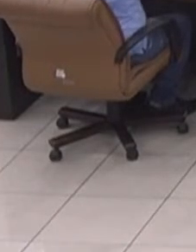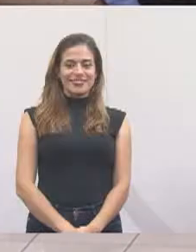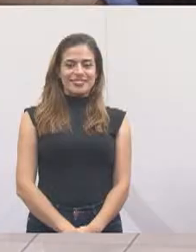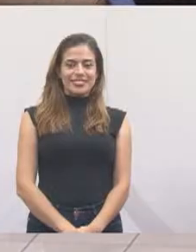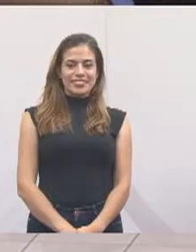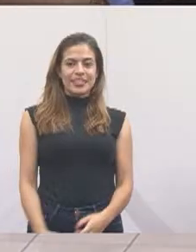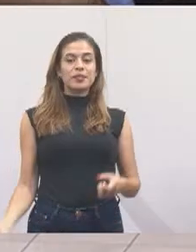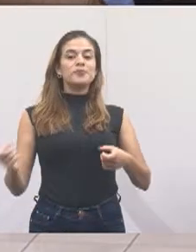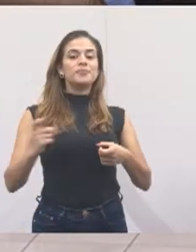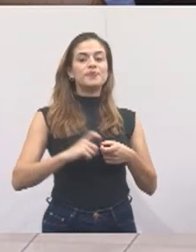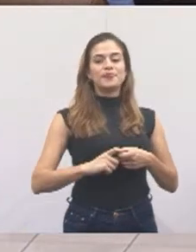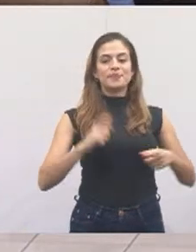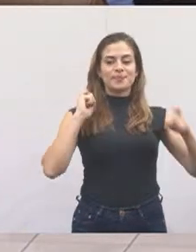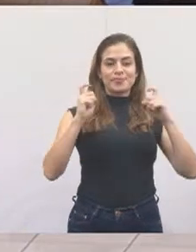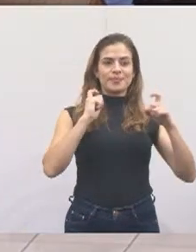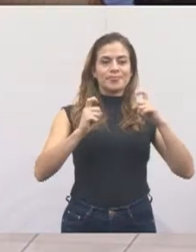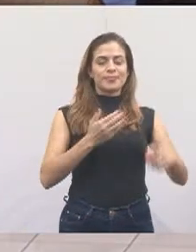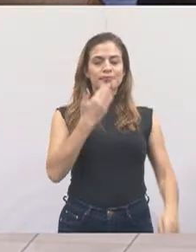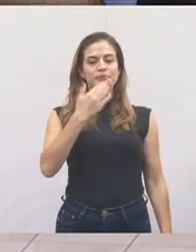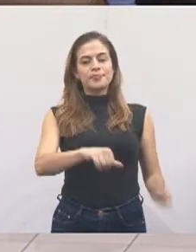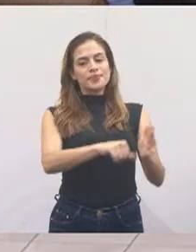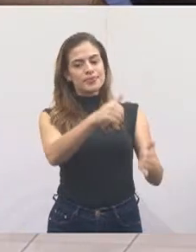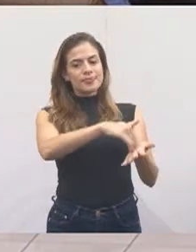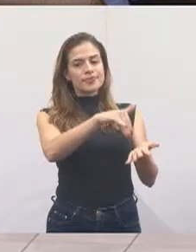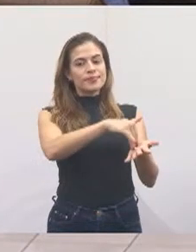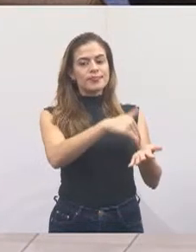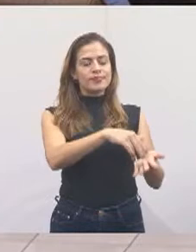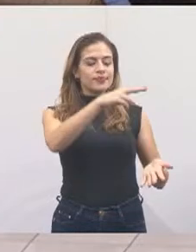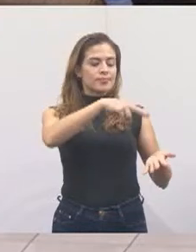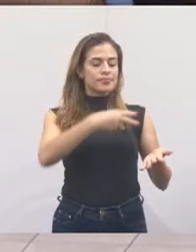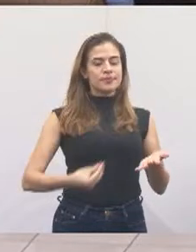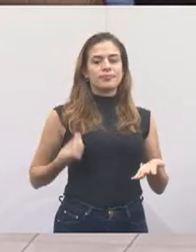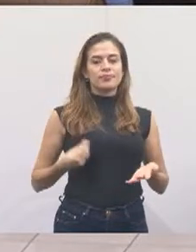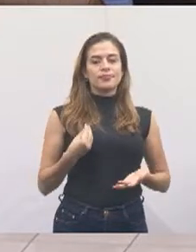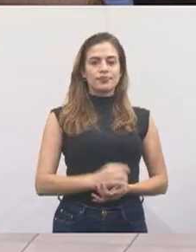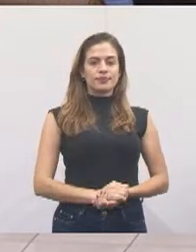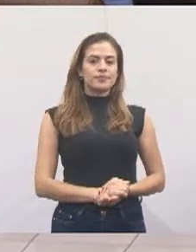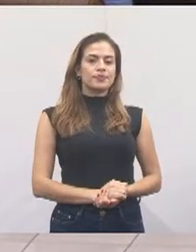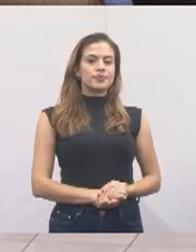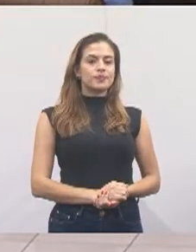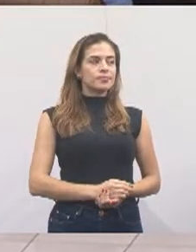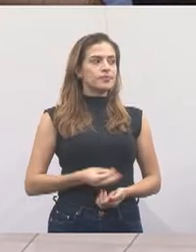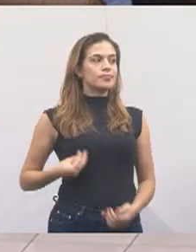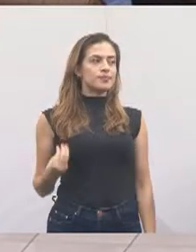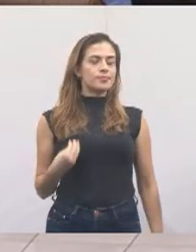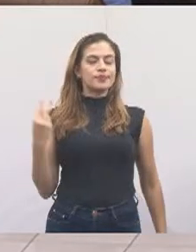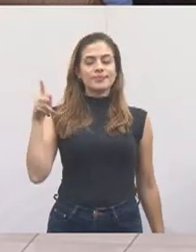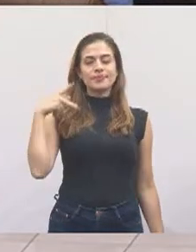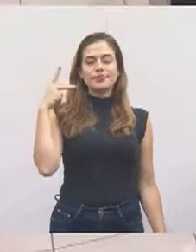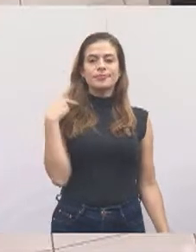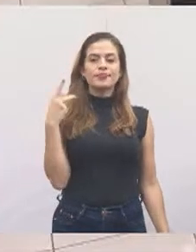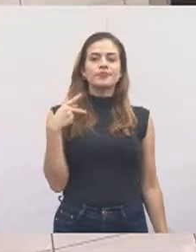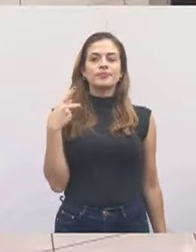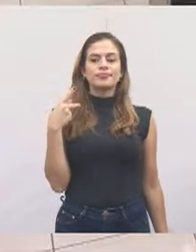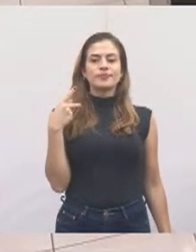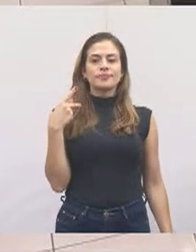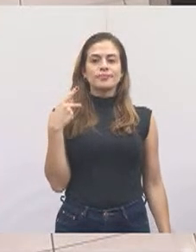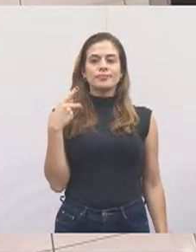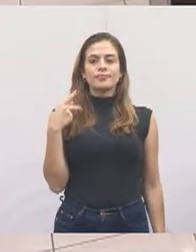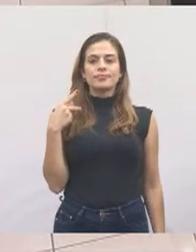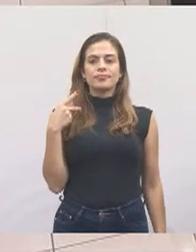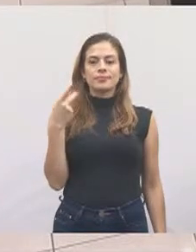retomamos a sessão Solicito a primeira secretária que faça a verificação de presença estão presentes vereadores